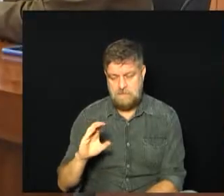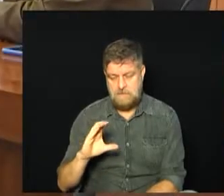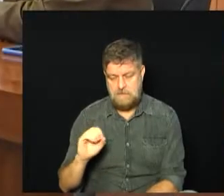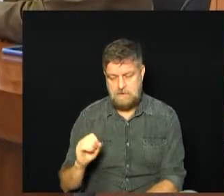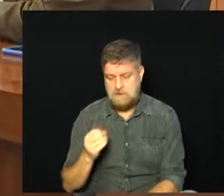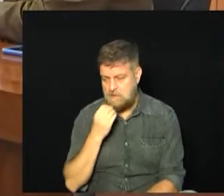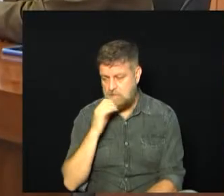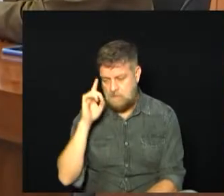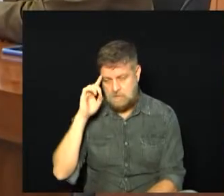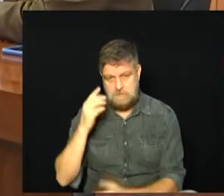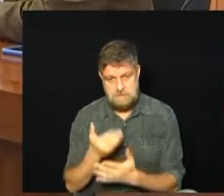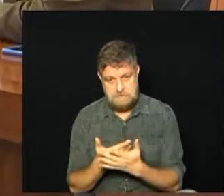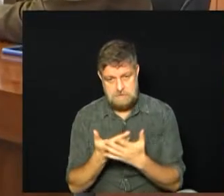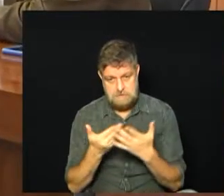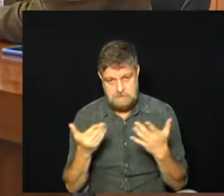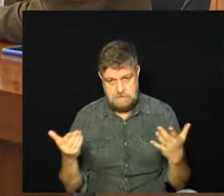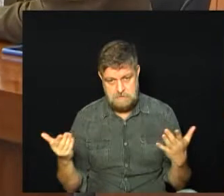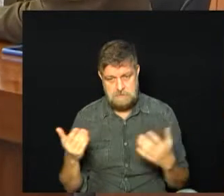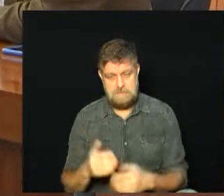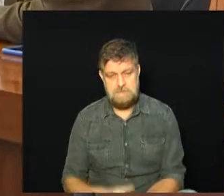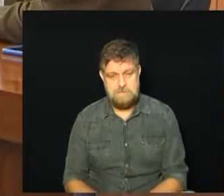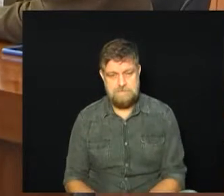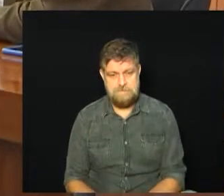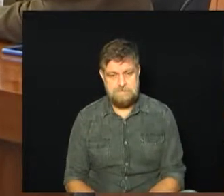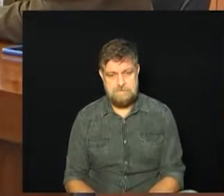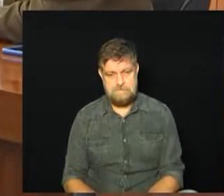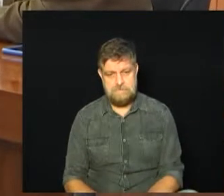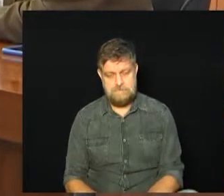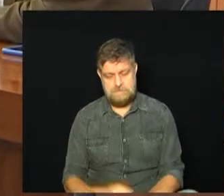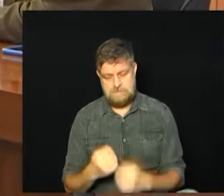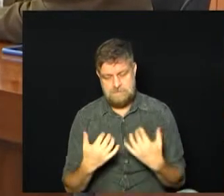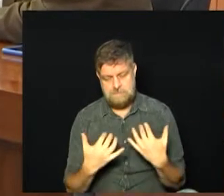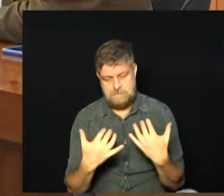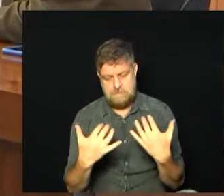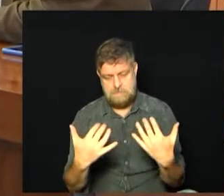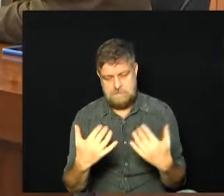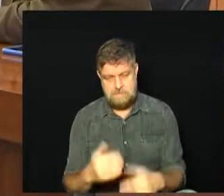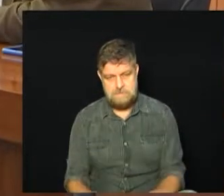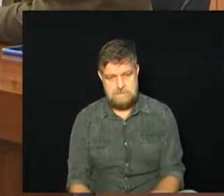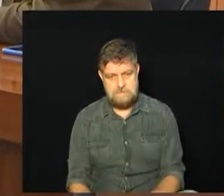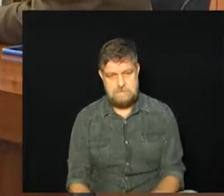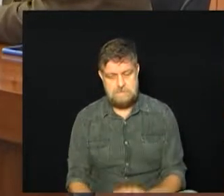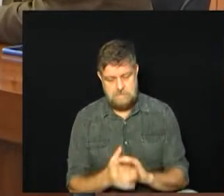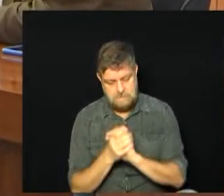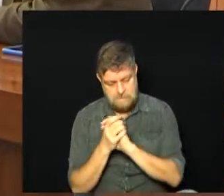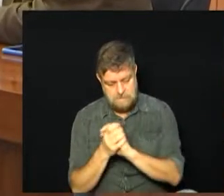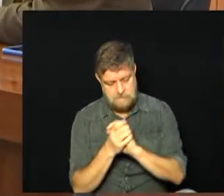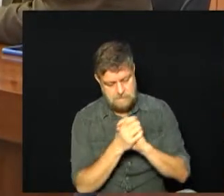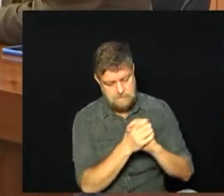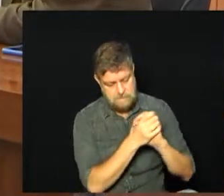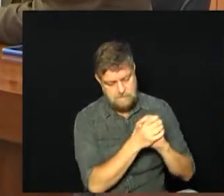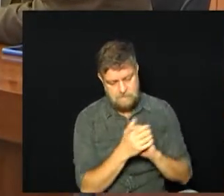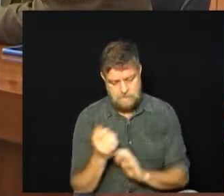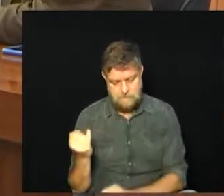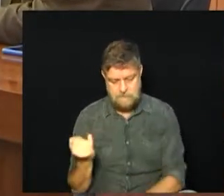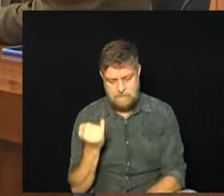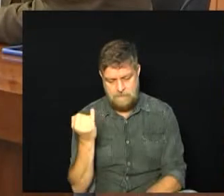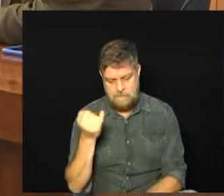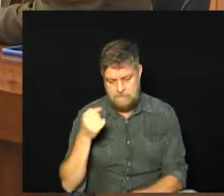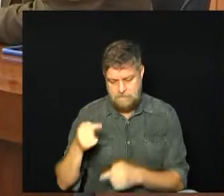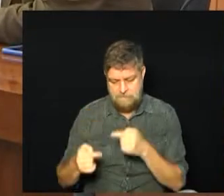Bom dia a todos que compõem a mesa e a todos que estão presentes aqui no plenário. É muito importante essa discussão,